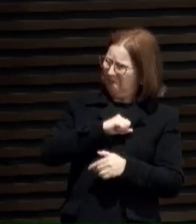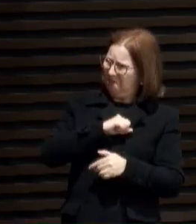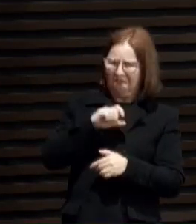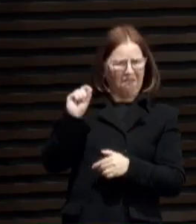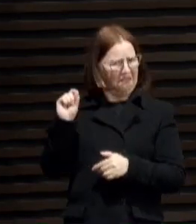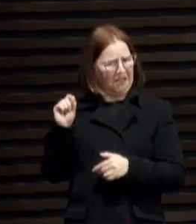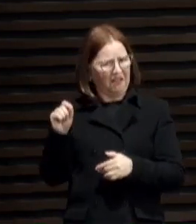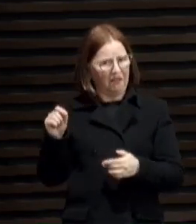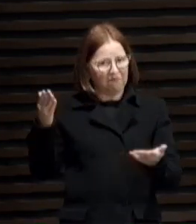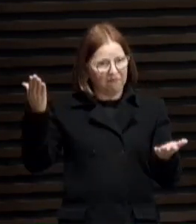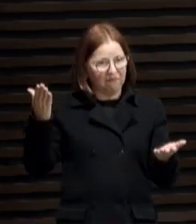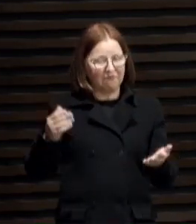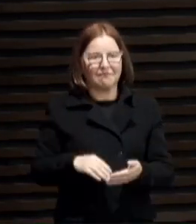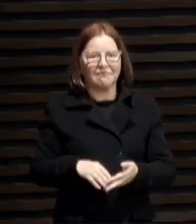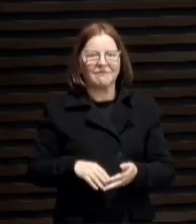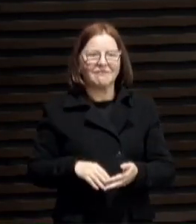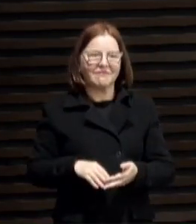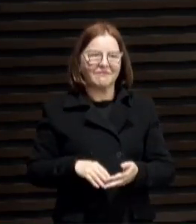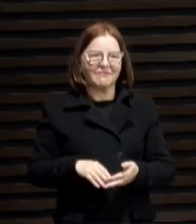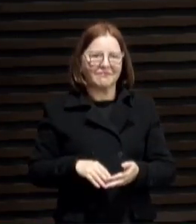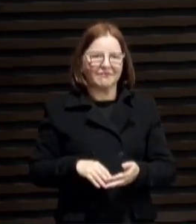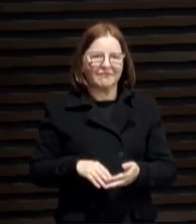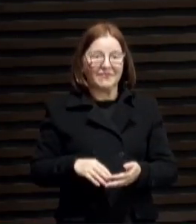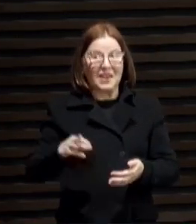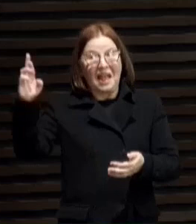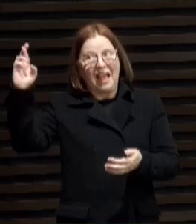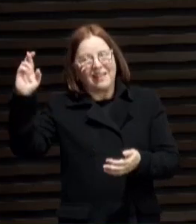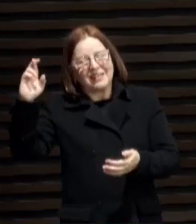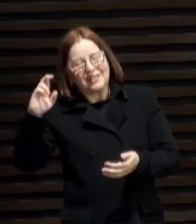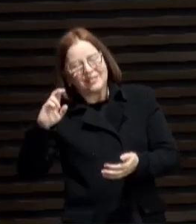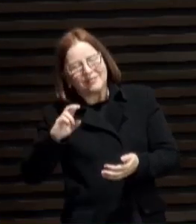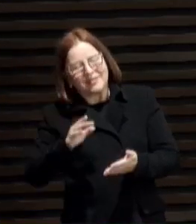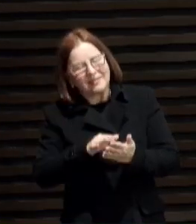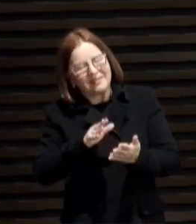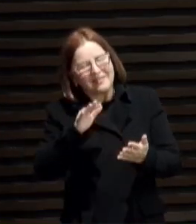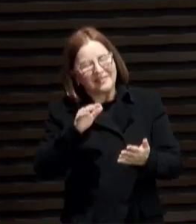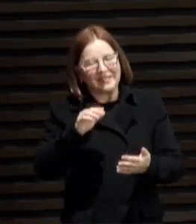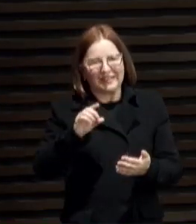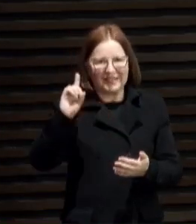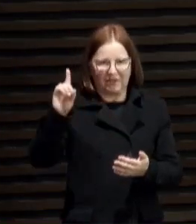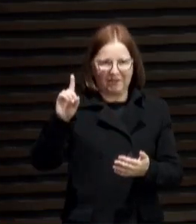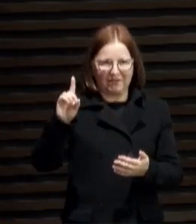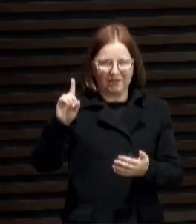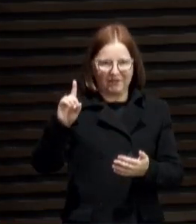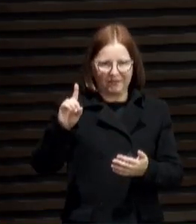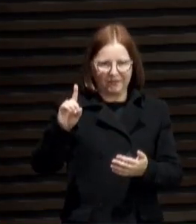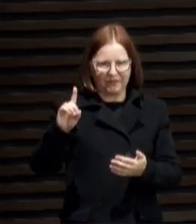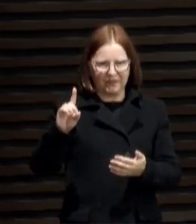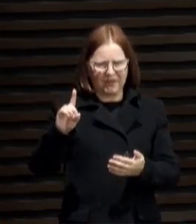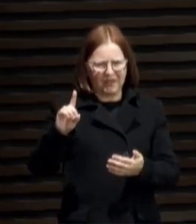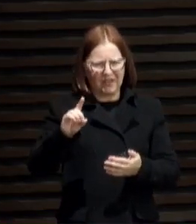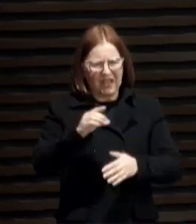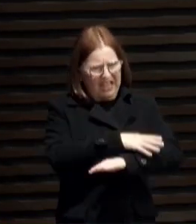amado? A resposta branda e amorosa de Deus no texto foi: não foi Esaú, irmão de